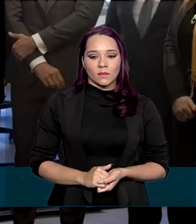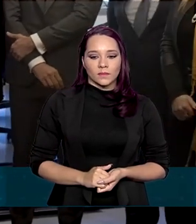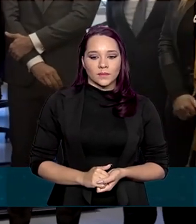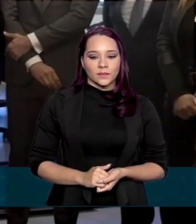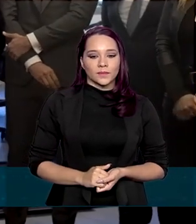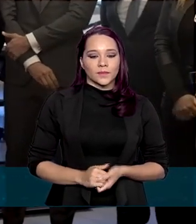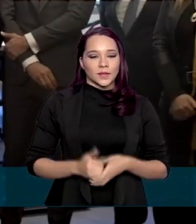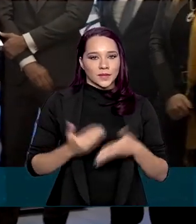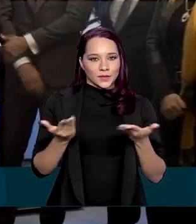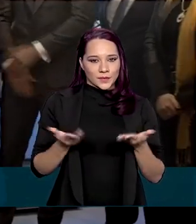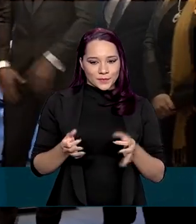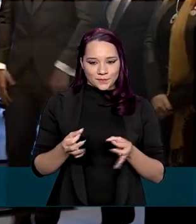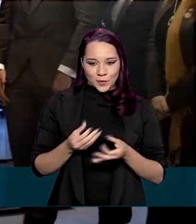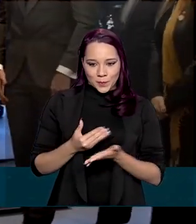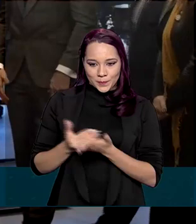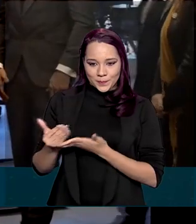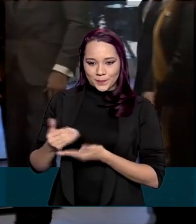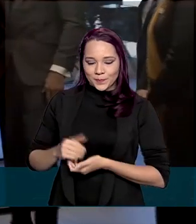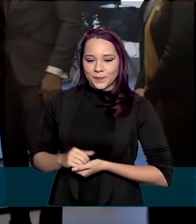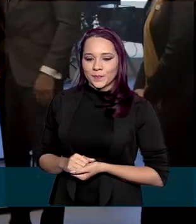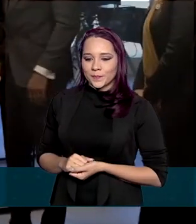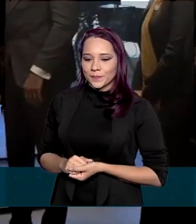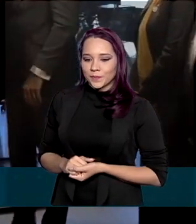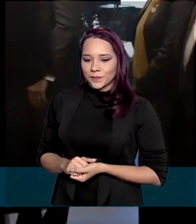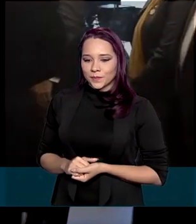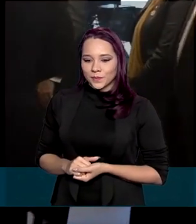Vamos encerrar a placa, presidente?